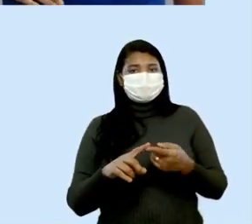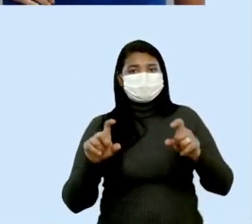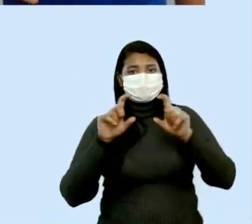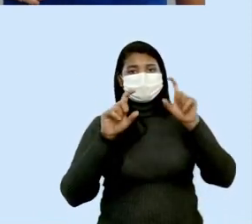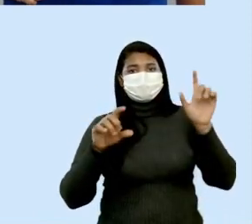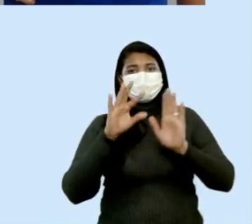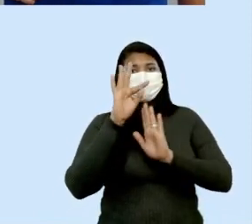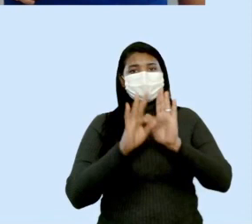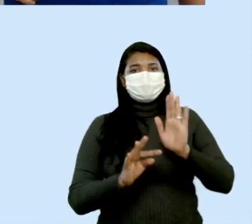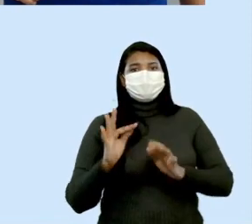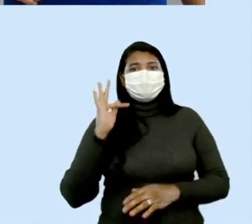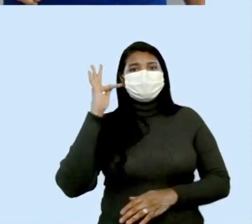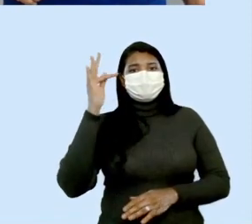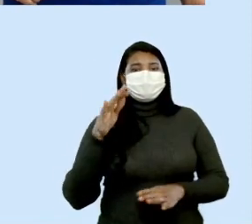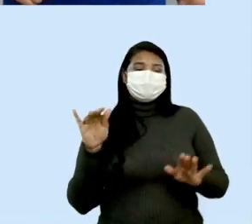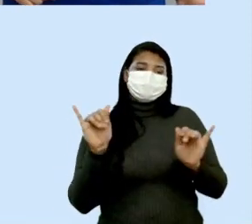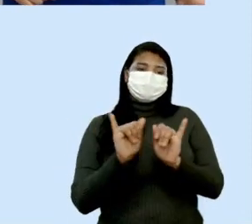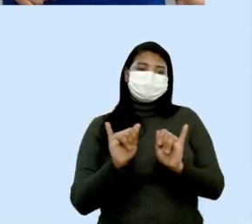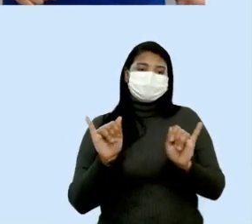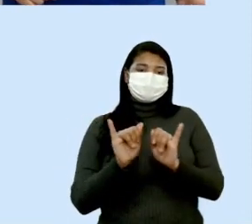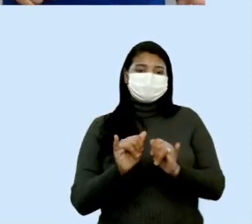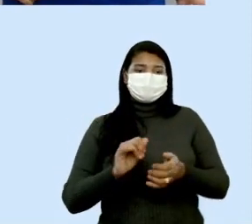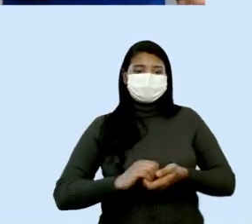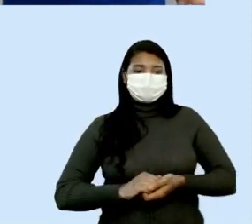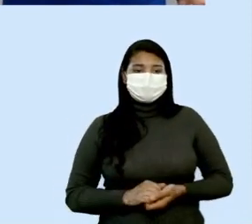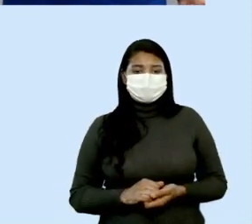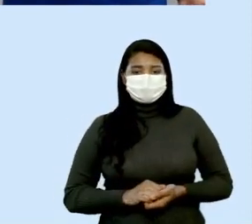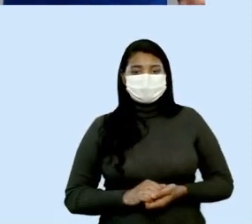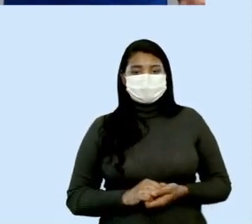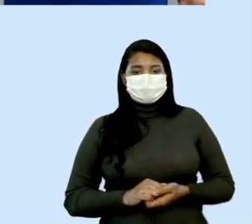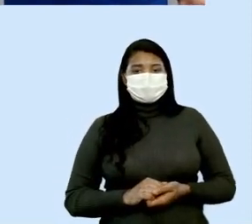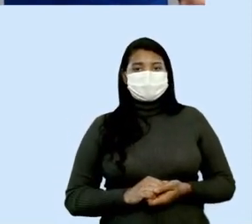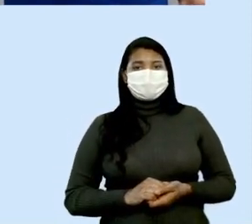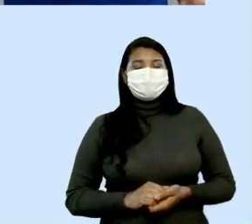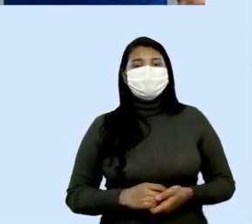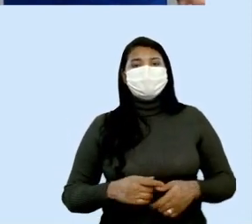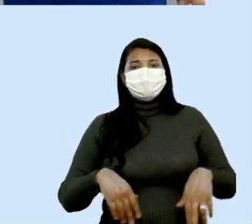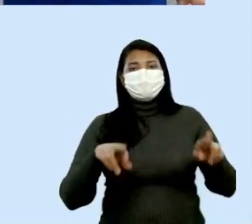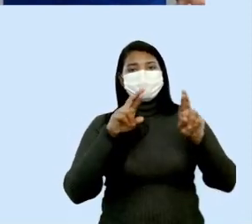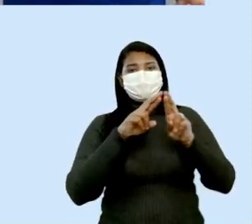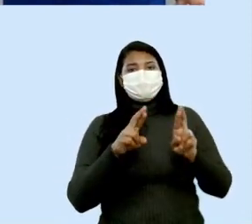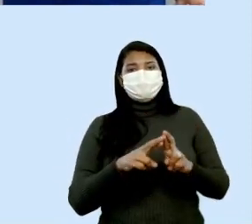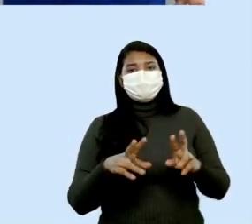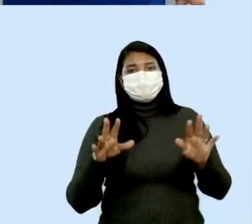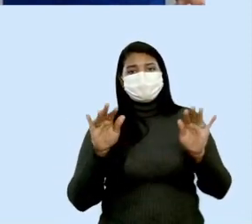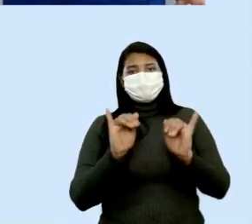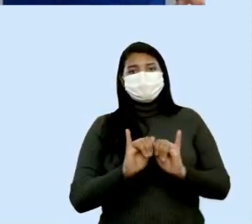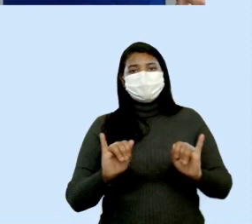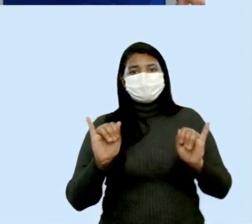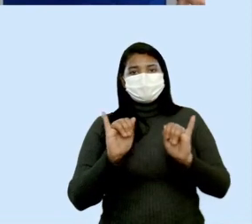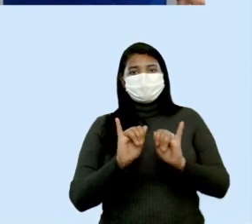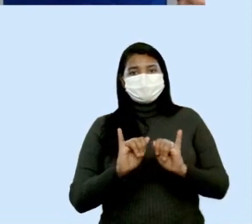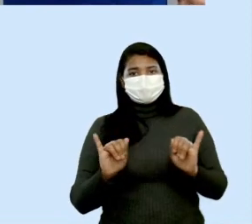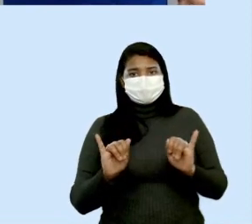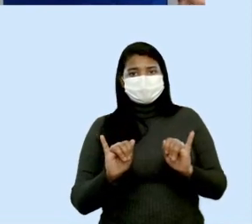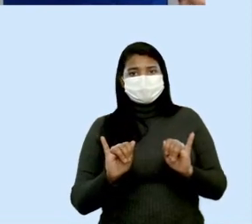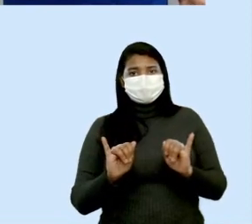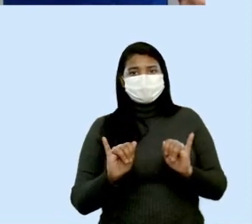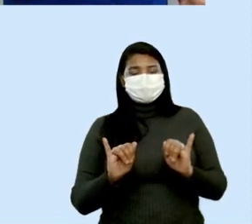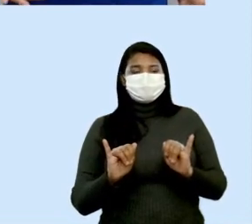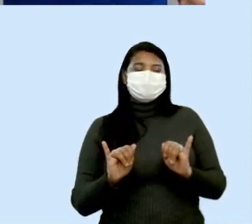textos o futuro simples, o simple future, que é a revisão das formas simples, dos tempos